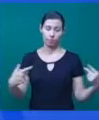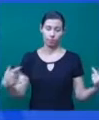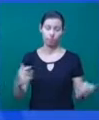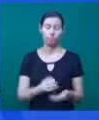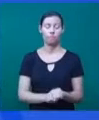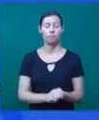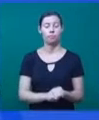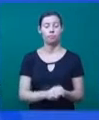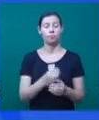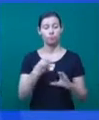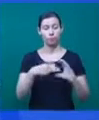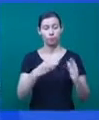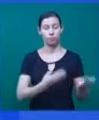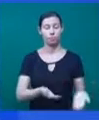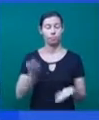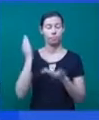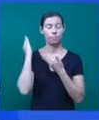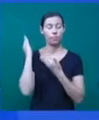E o contato?